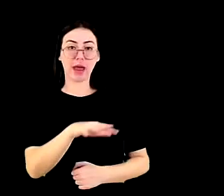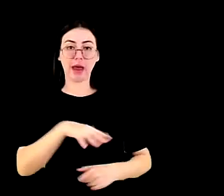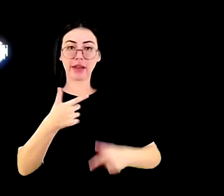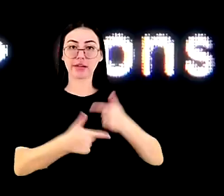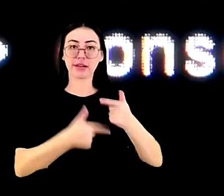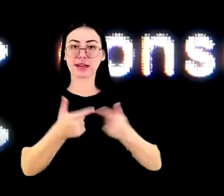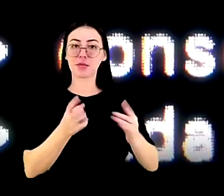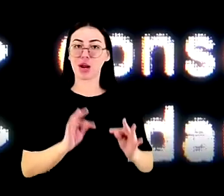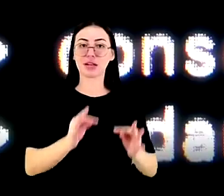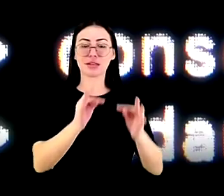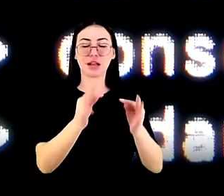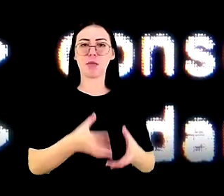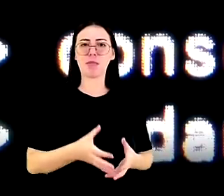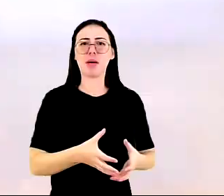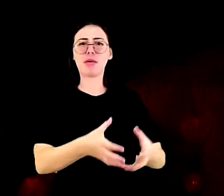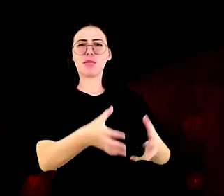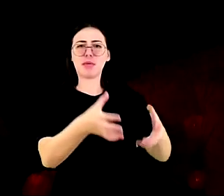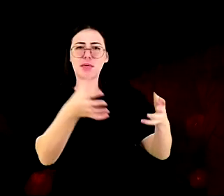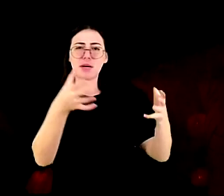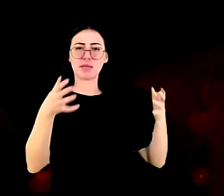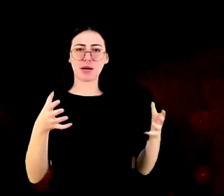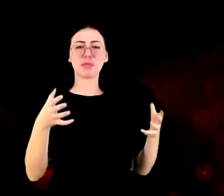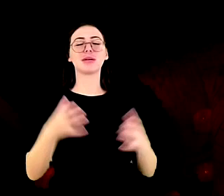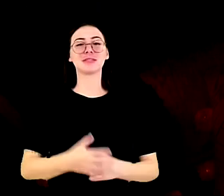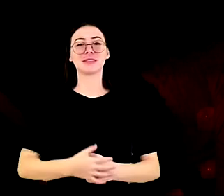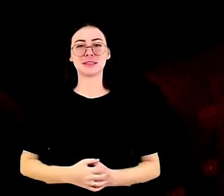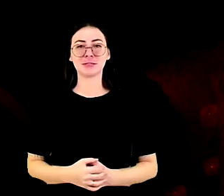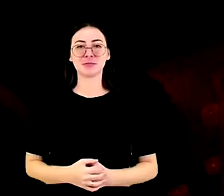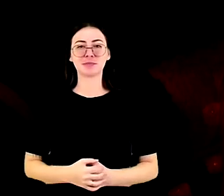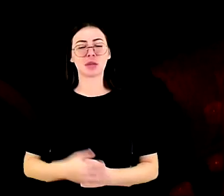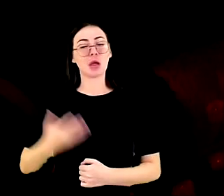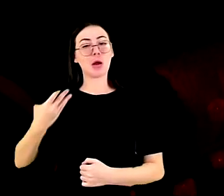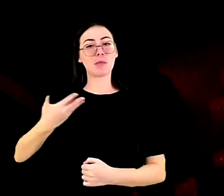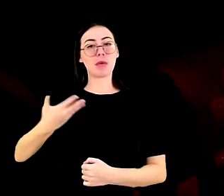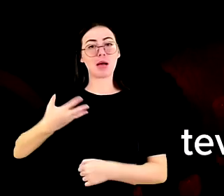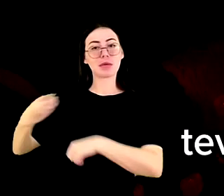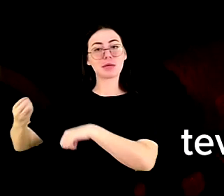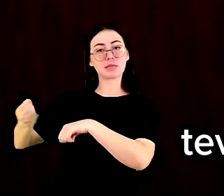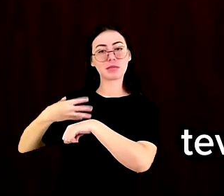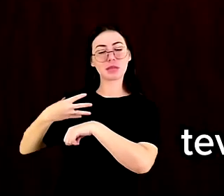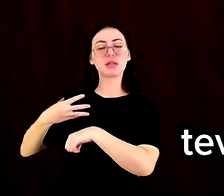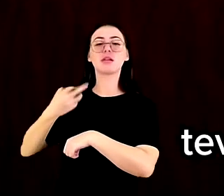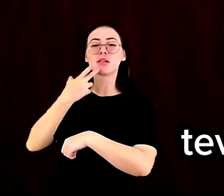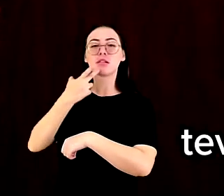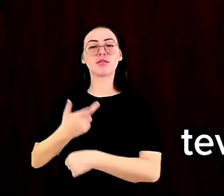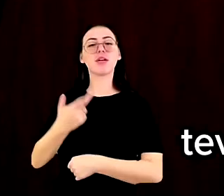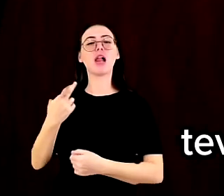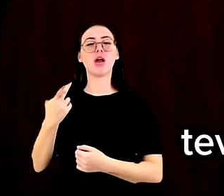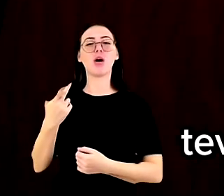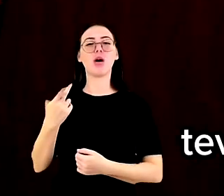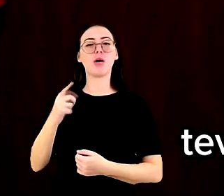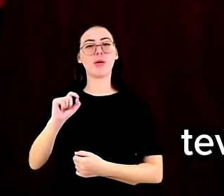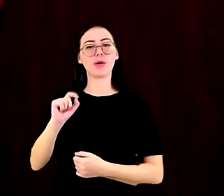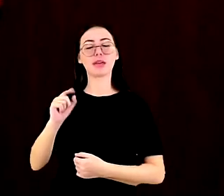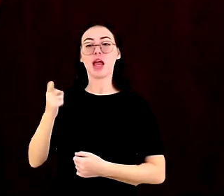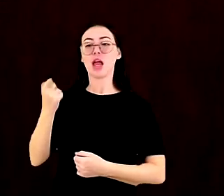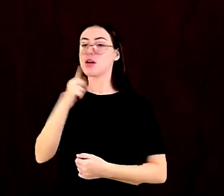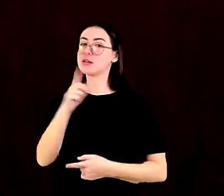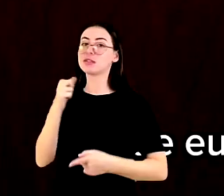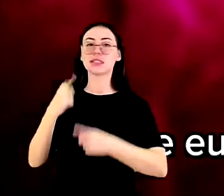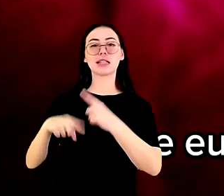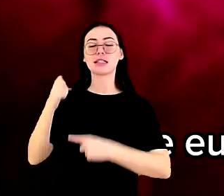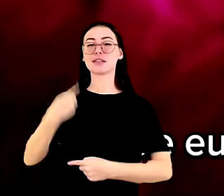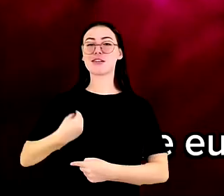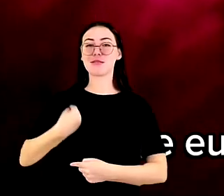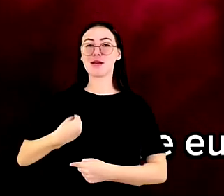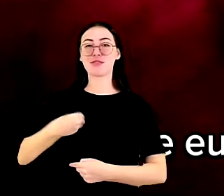para conquistar o que outros conseguem andando. Uma amiga me indicou a SoulCode e ela, assim como eu, teve sua vida transformada pela educação digital. Era